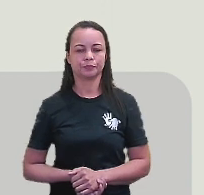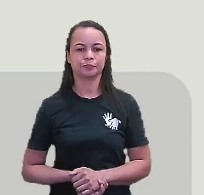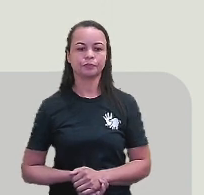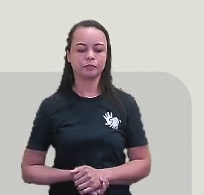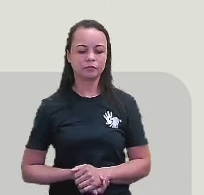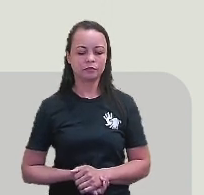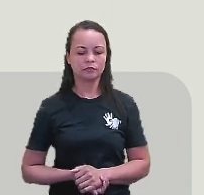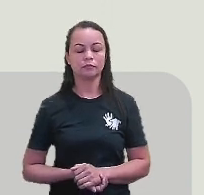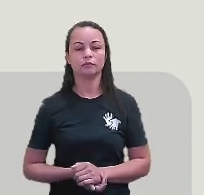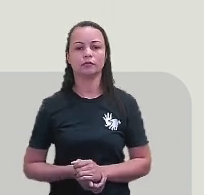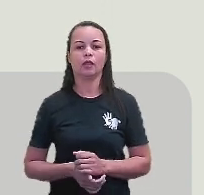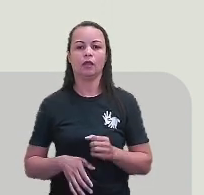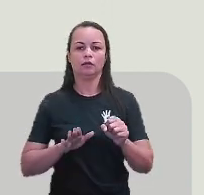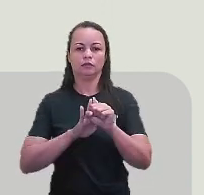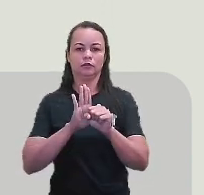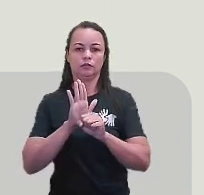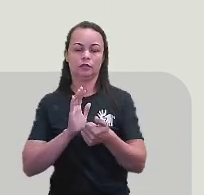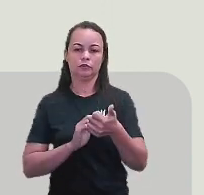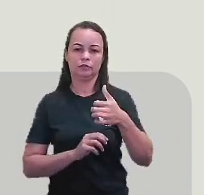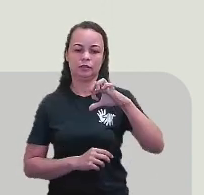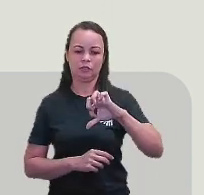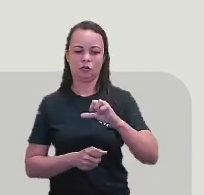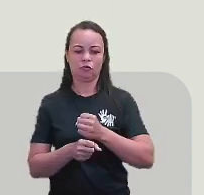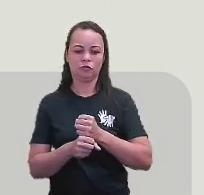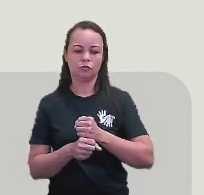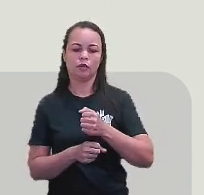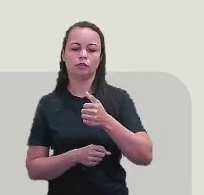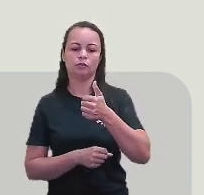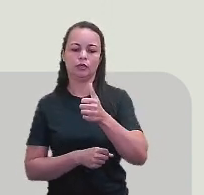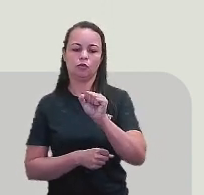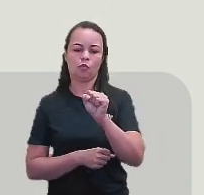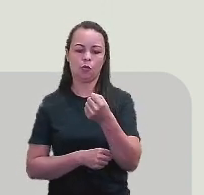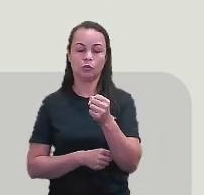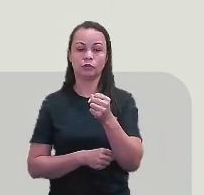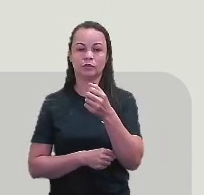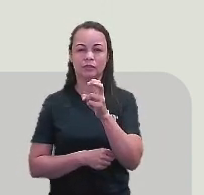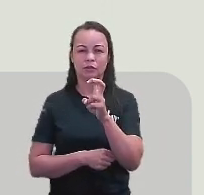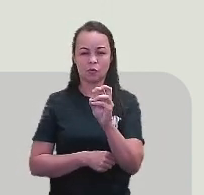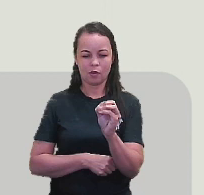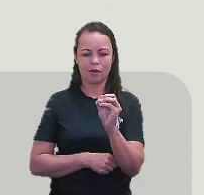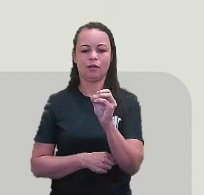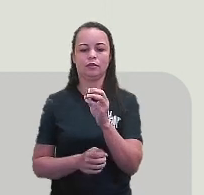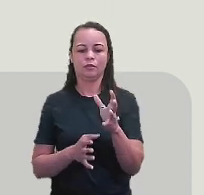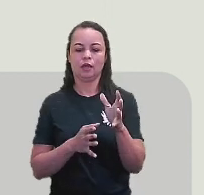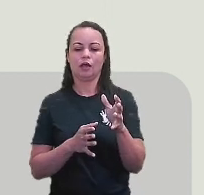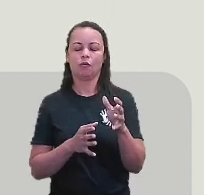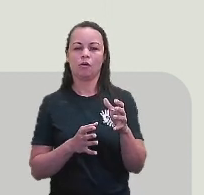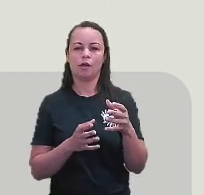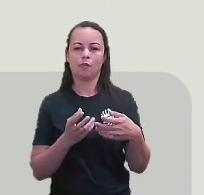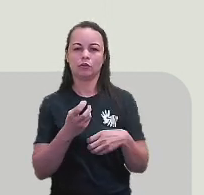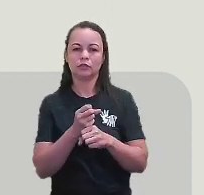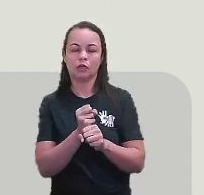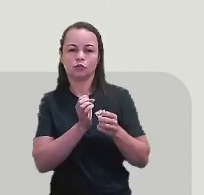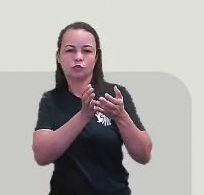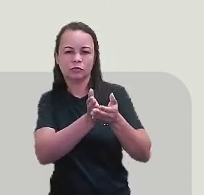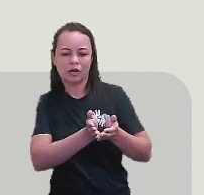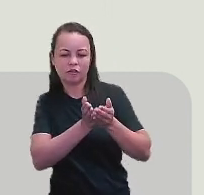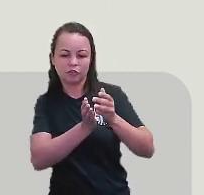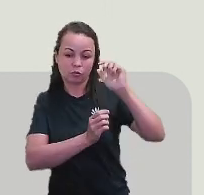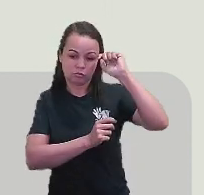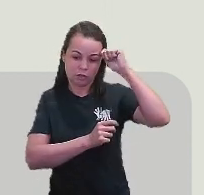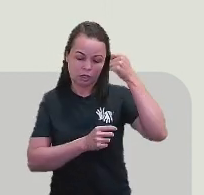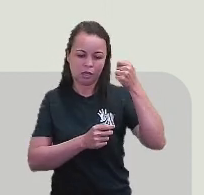No século XIX, após 1850, com a abolição do tráfico negreiro, imigrantes